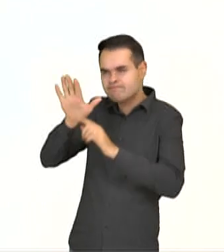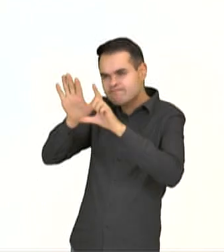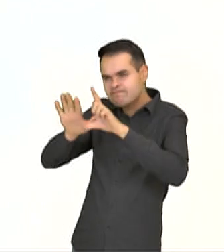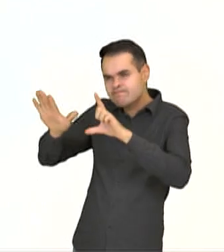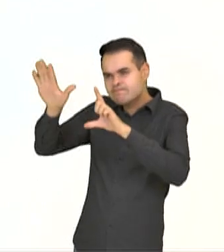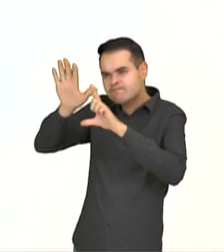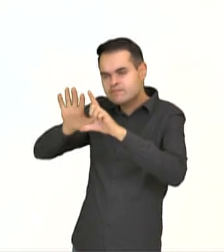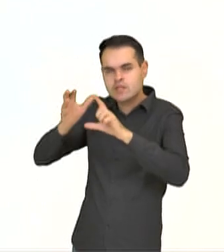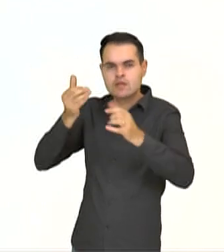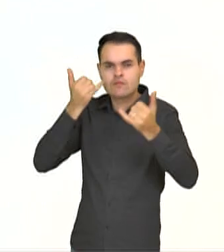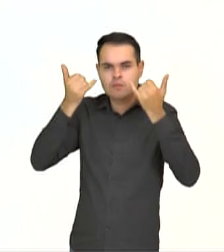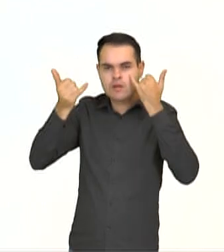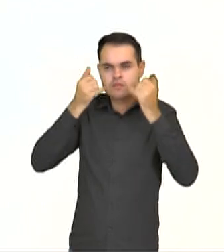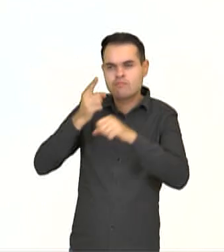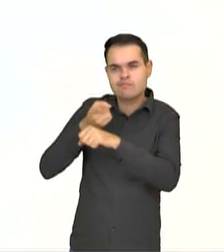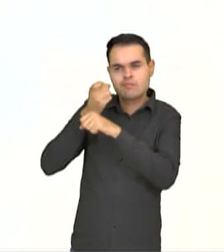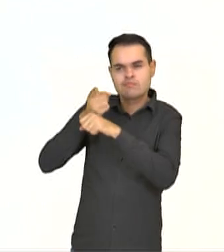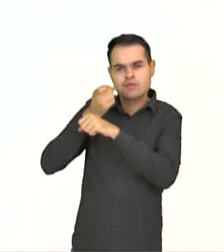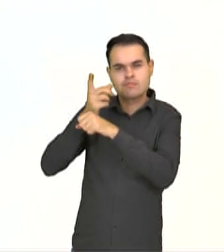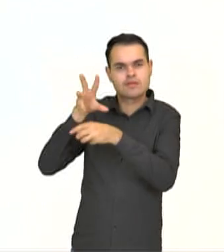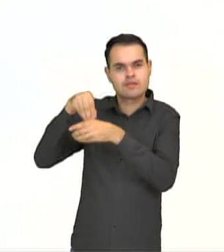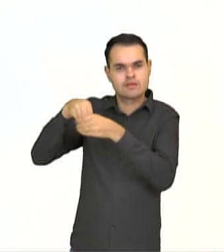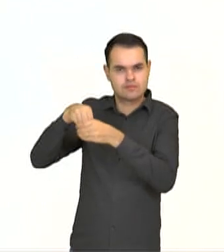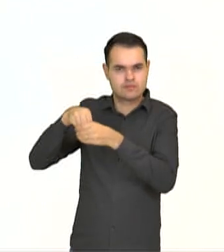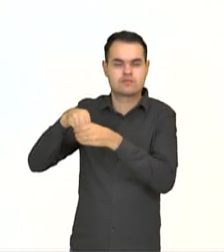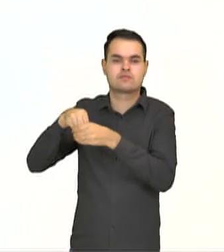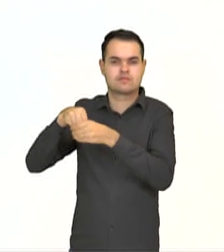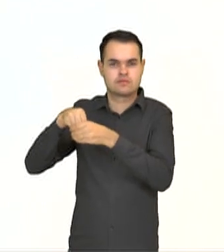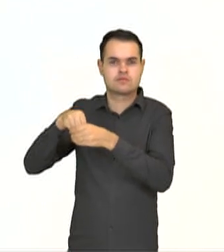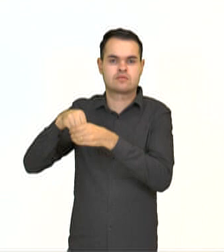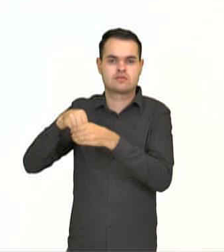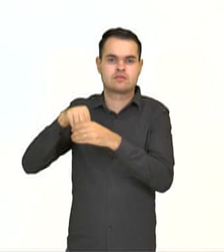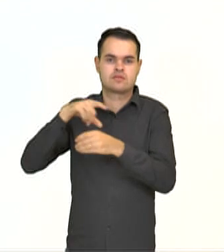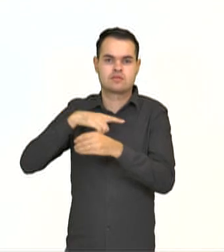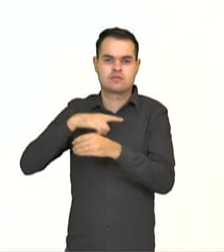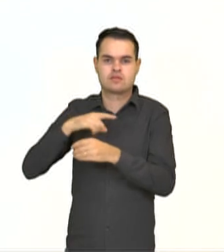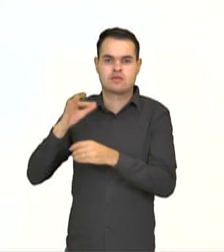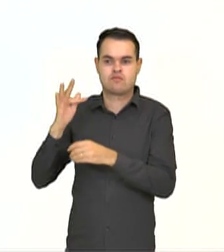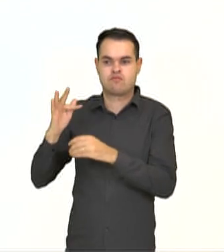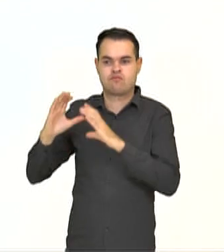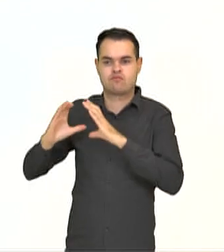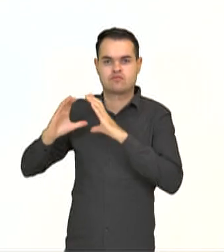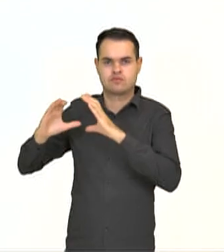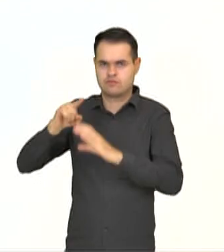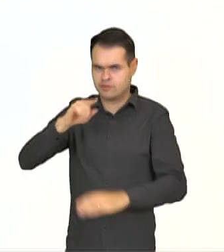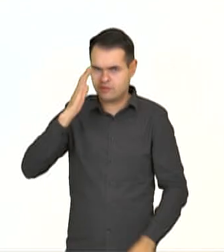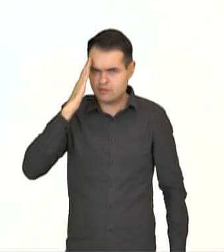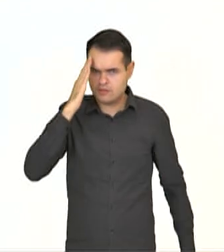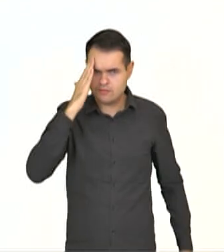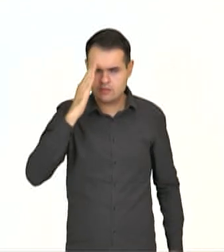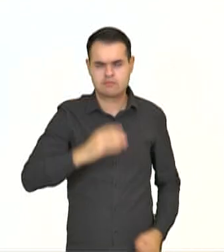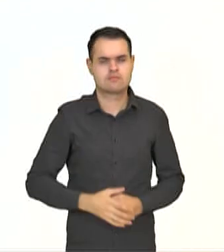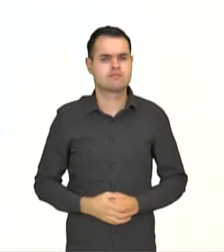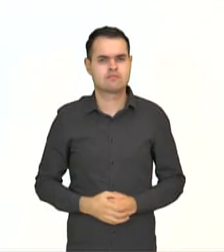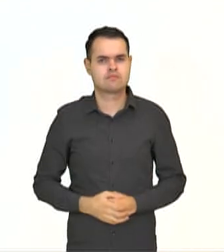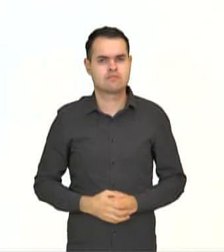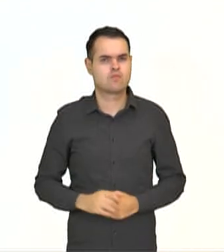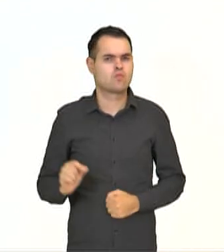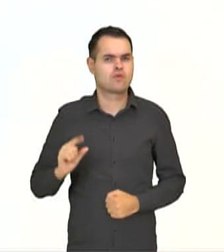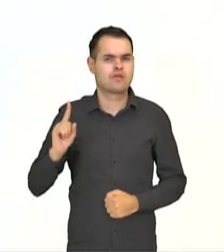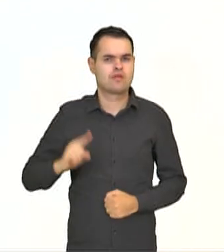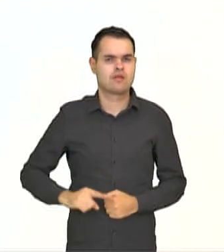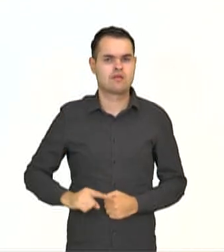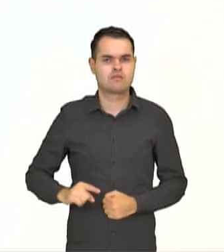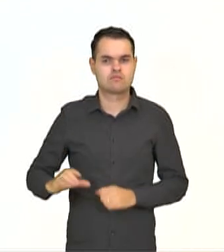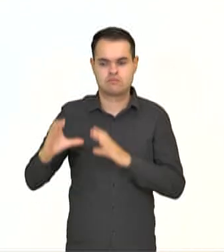duas informações contidas, certo? Em uma determinada função. Sabia disso? Então, que são o quê? O zero